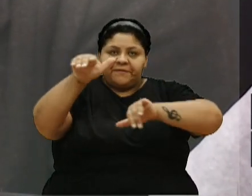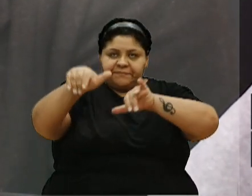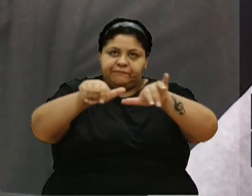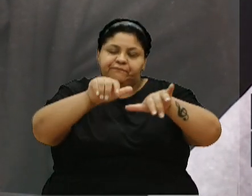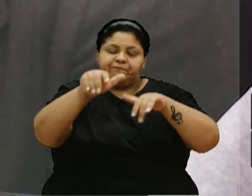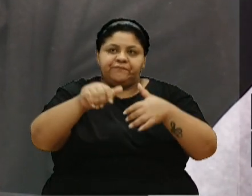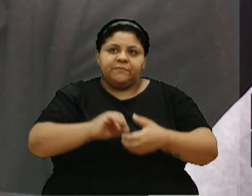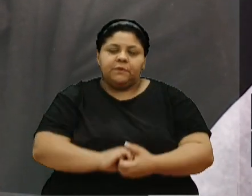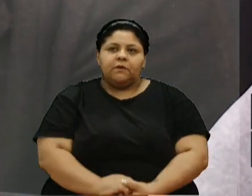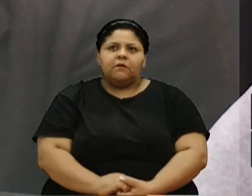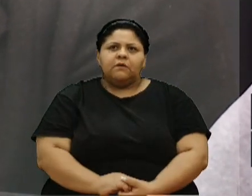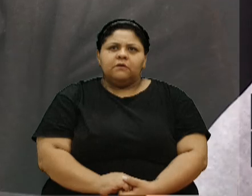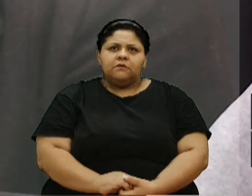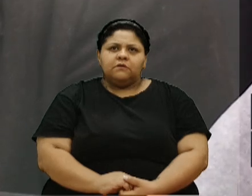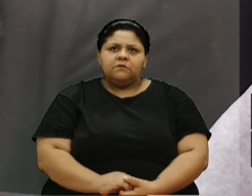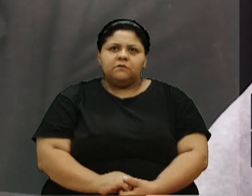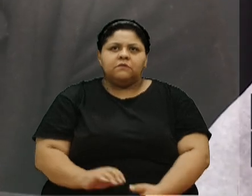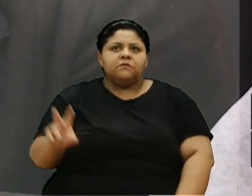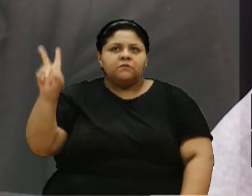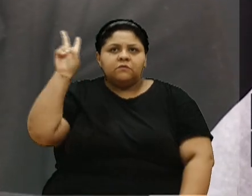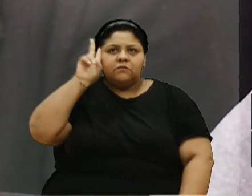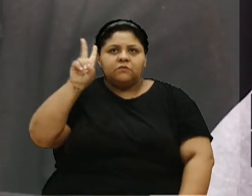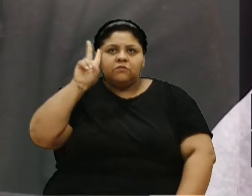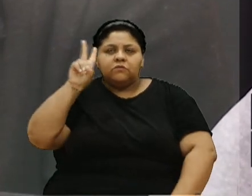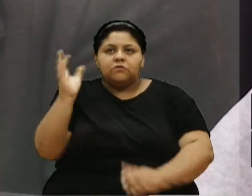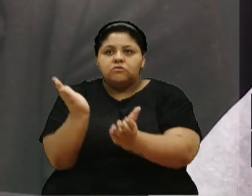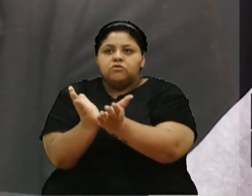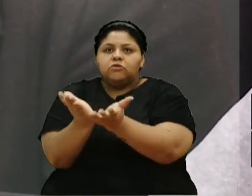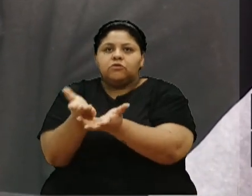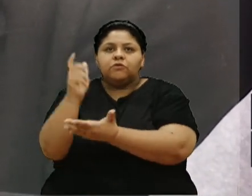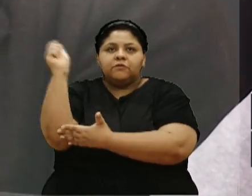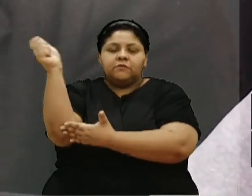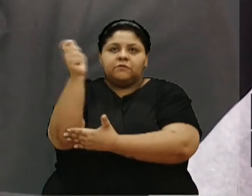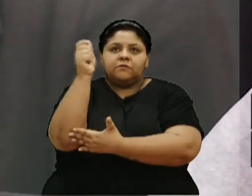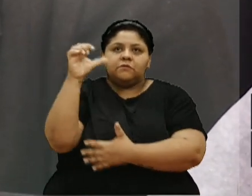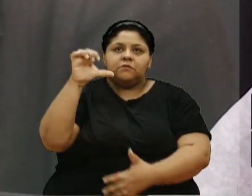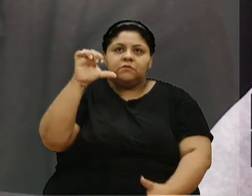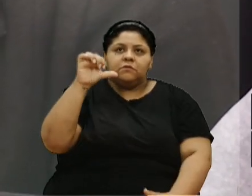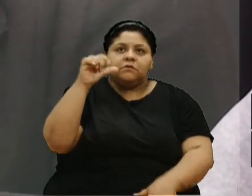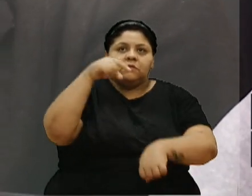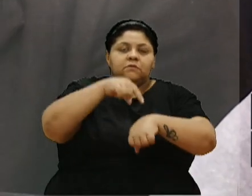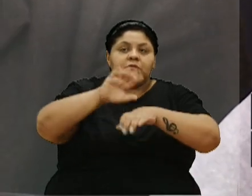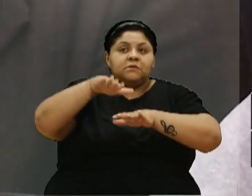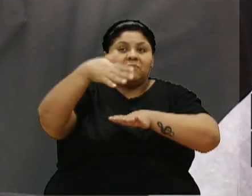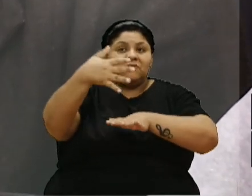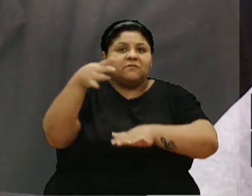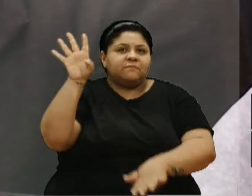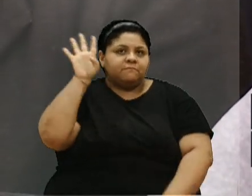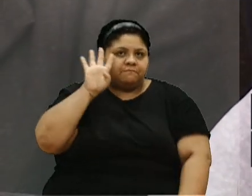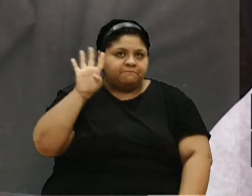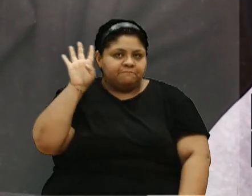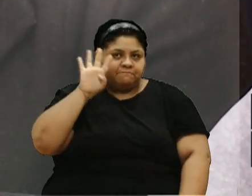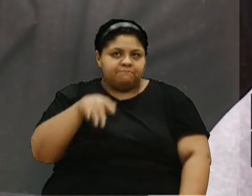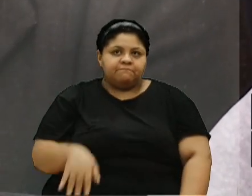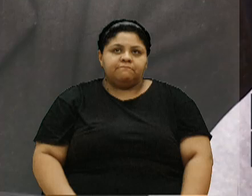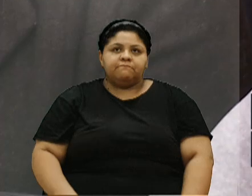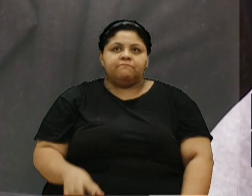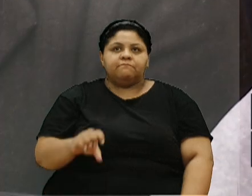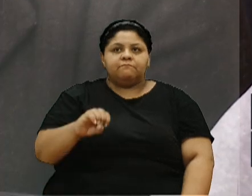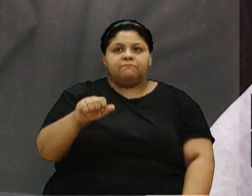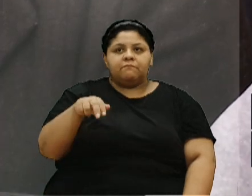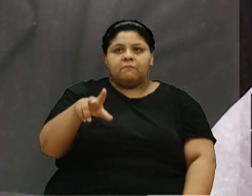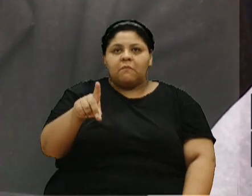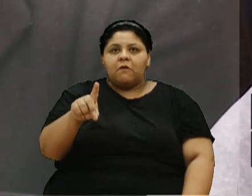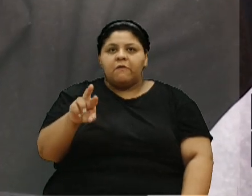para a história do Fórum Gaúcho, às 9h da próxima quarta-feira. Então, aí a Sandra